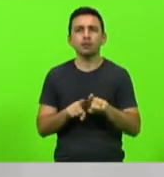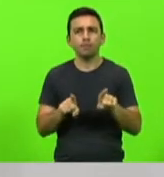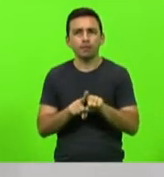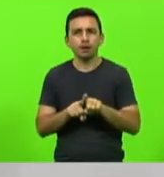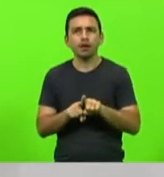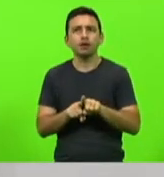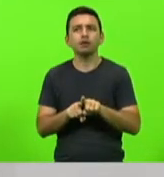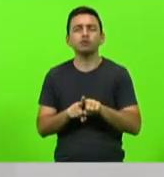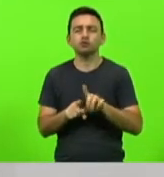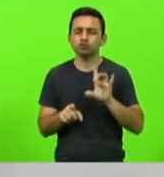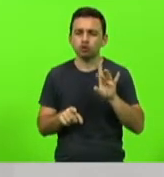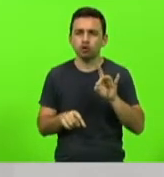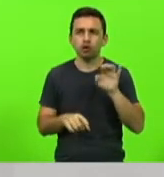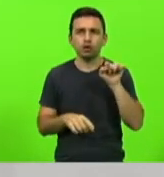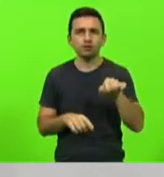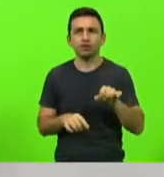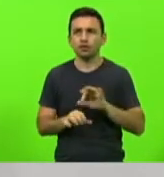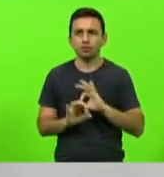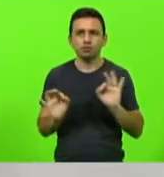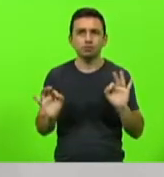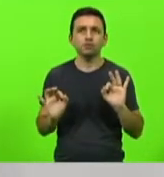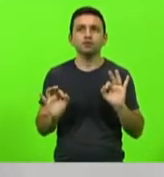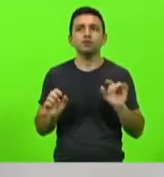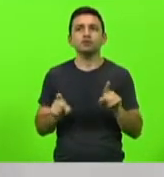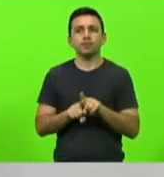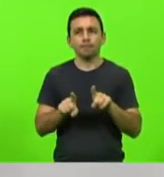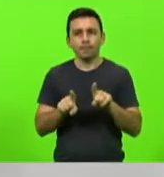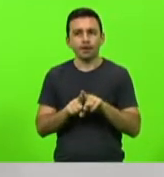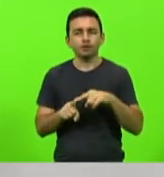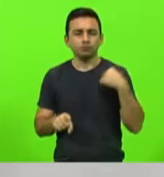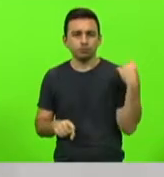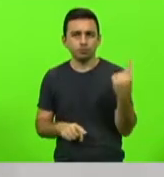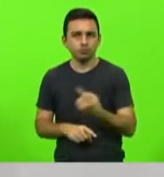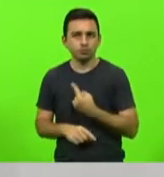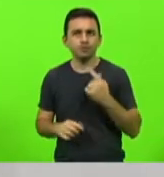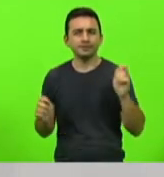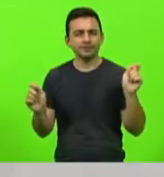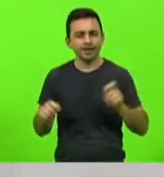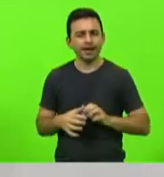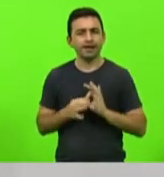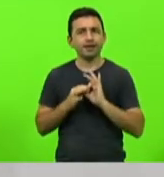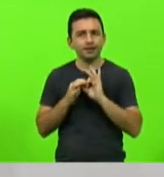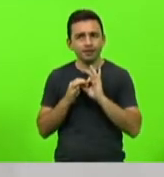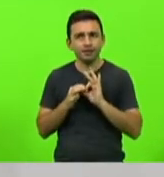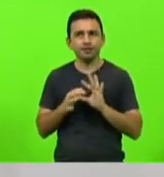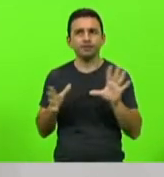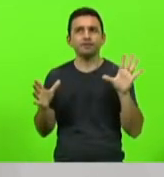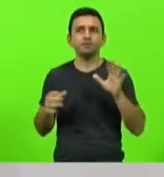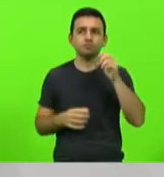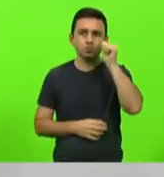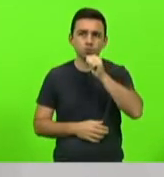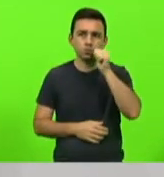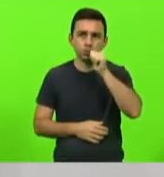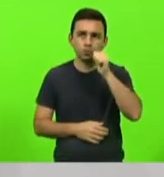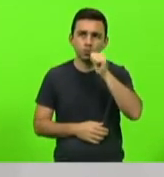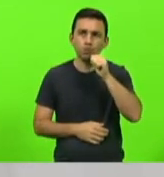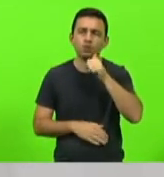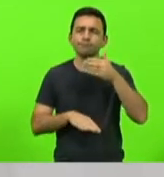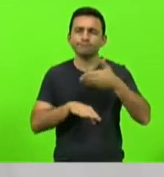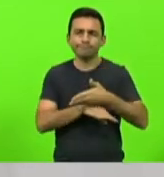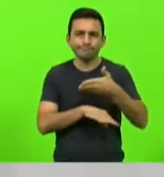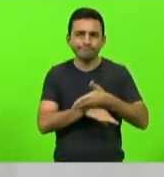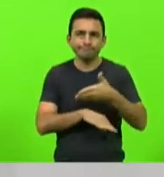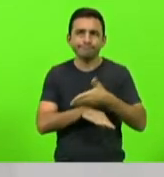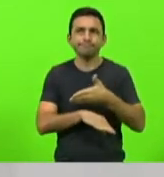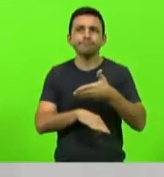só delegado de polícia, nós também permitimos que as mulheres pudessem participar